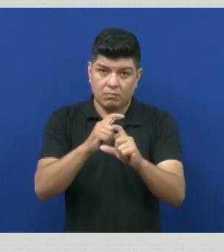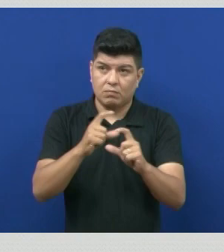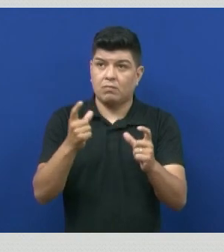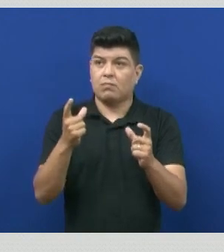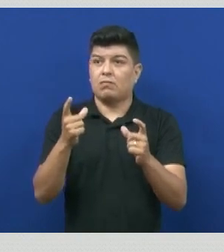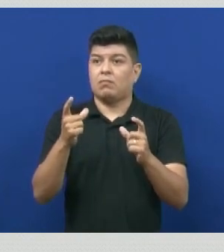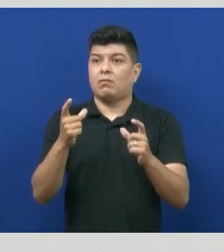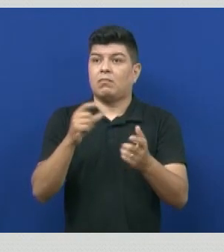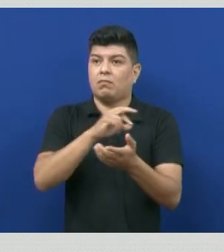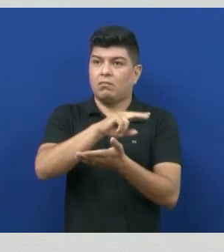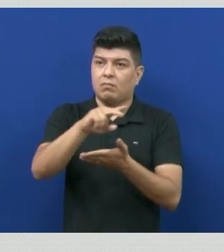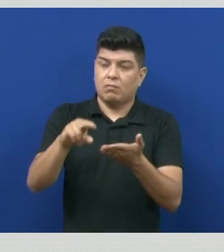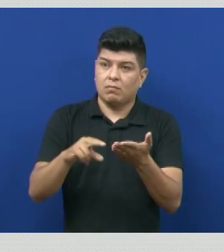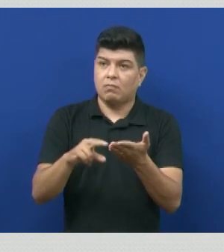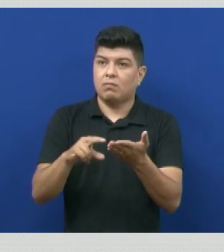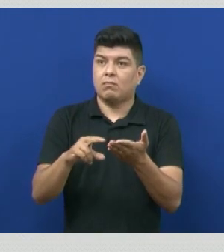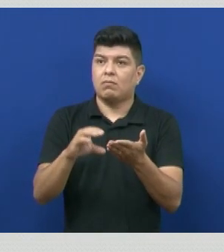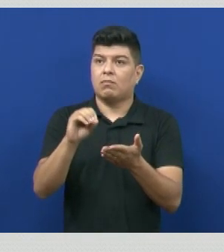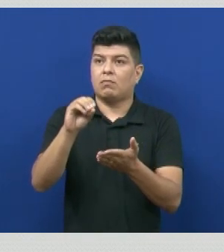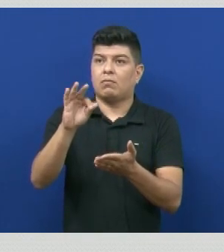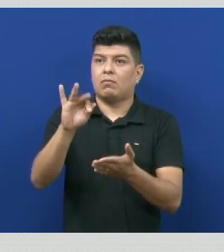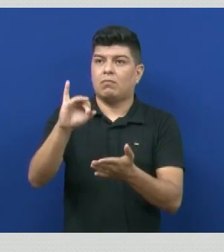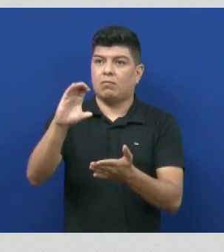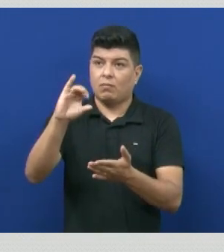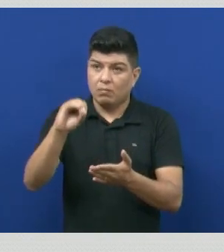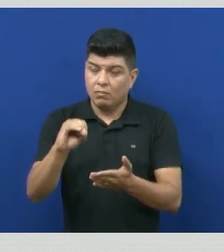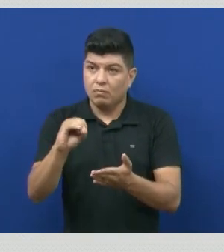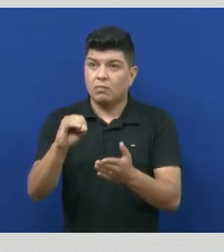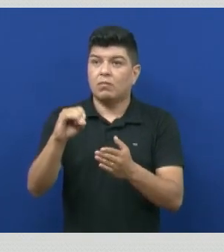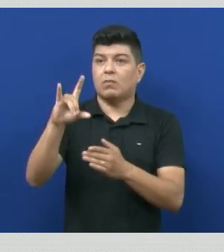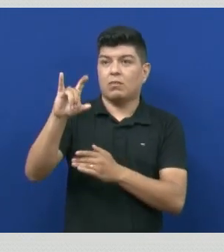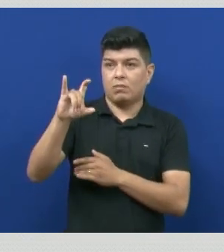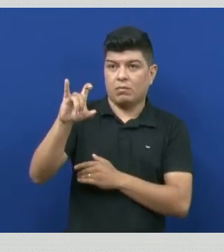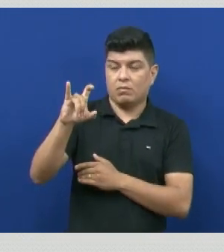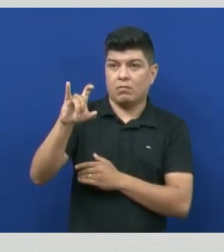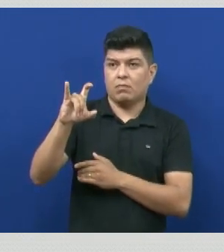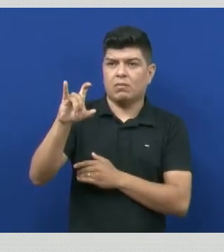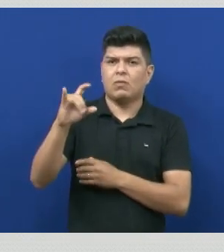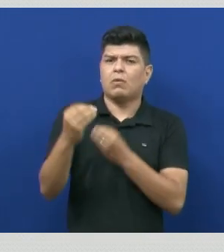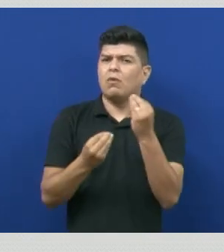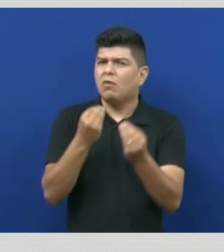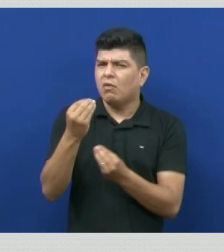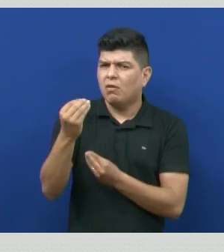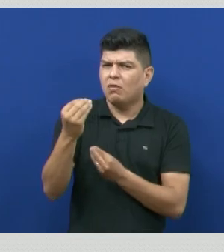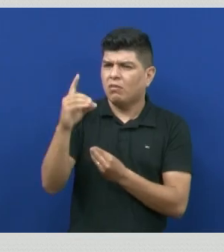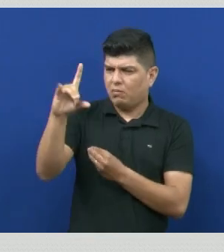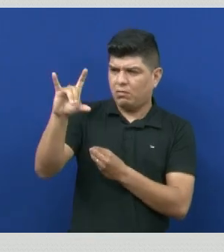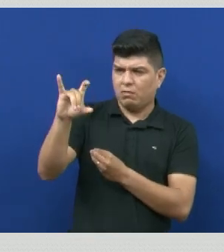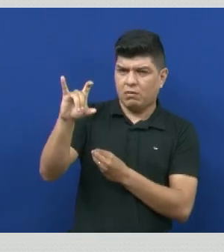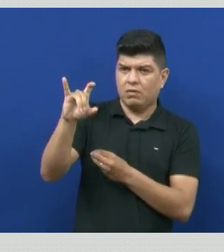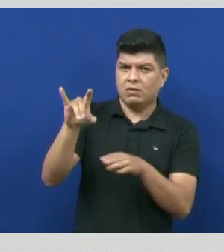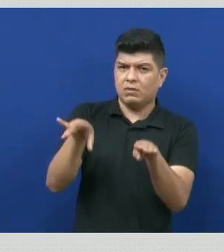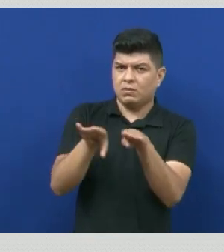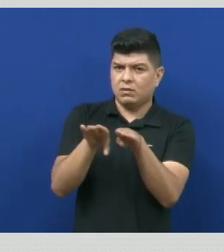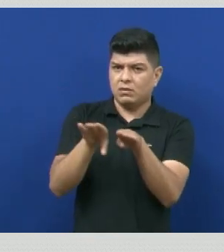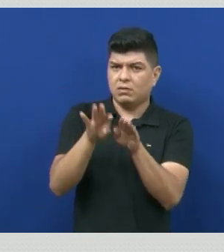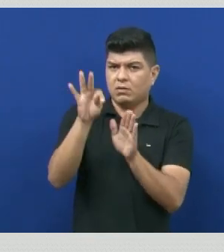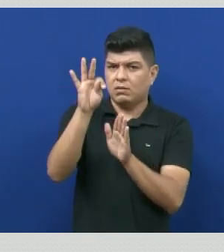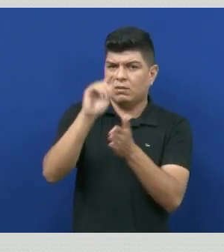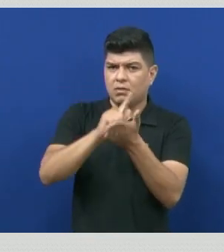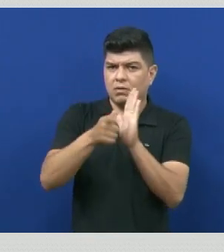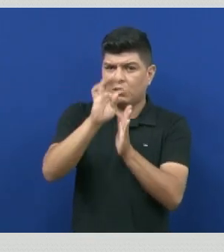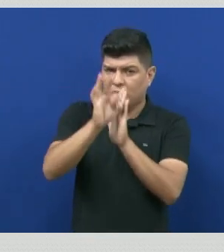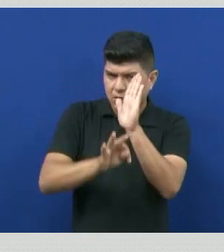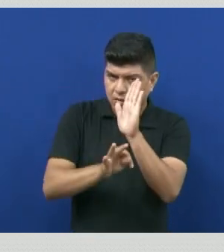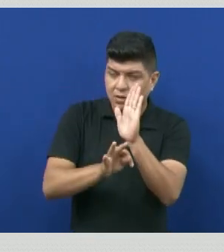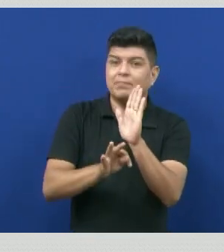um cartoon, um ofício, um Insta. Como assim, professora? Um Insta, gênero textual?